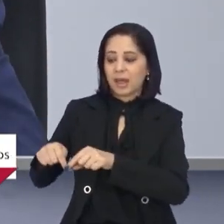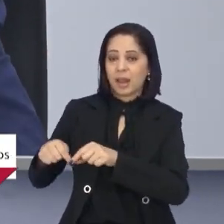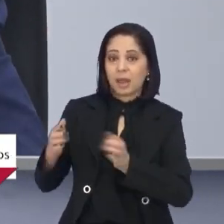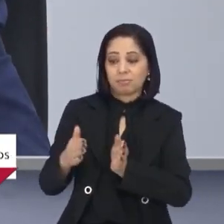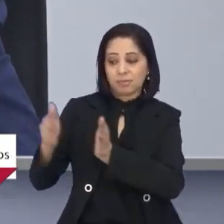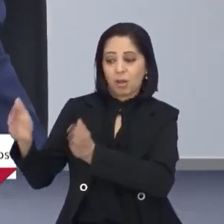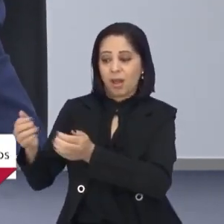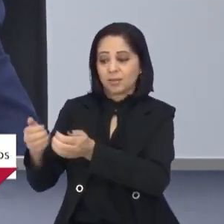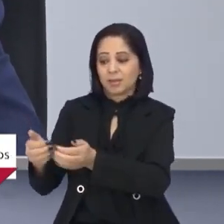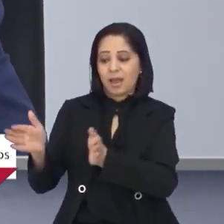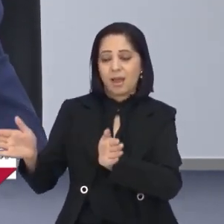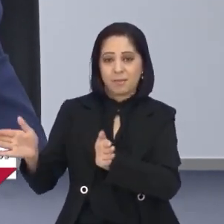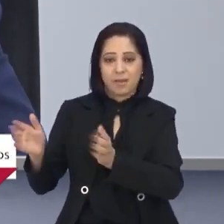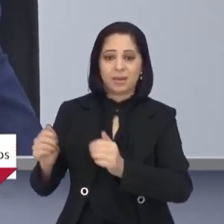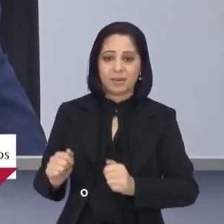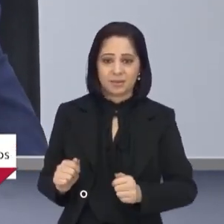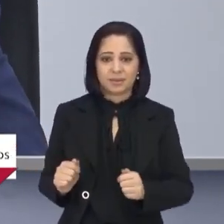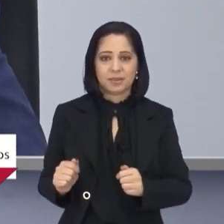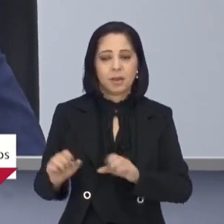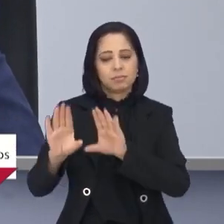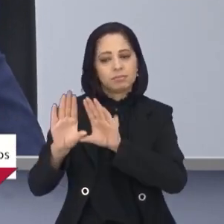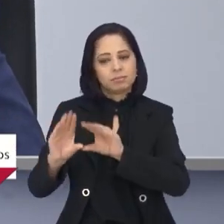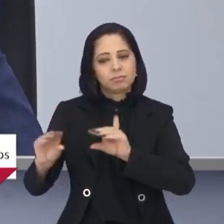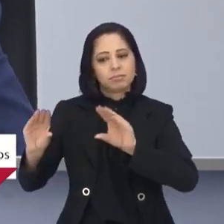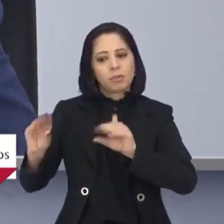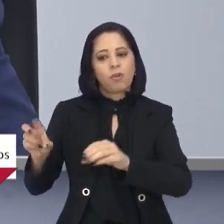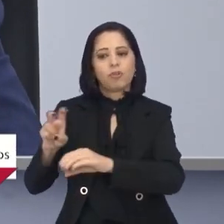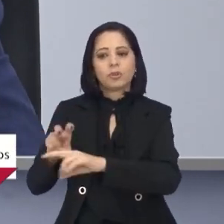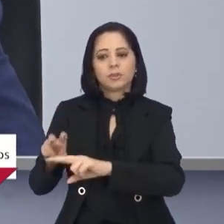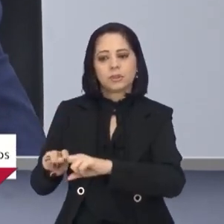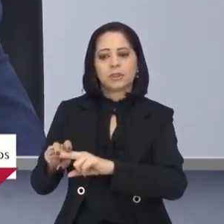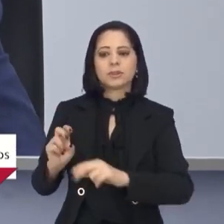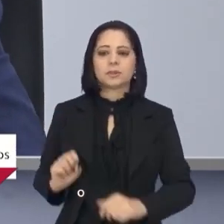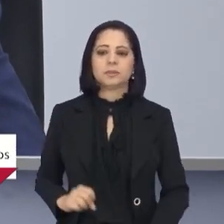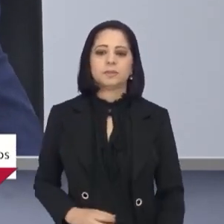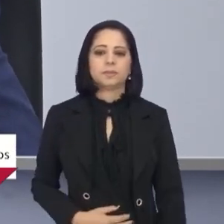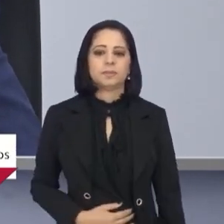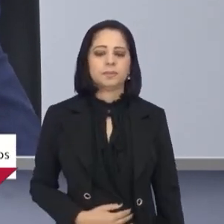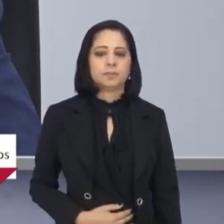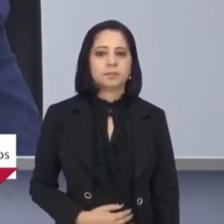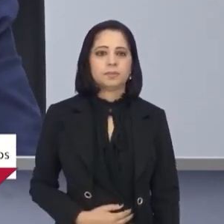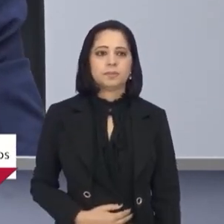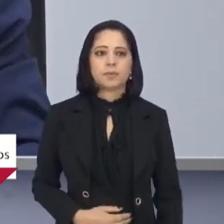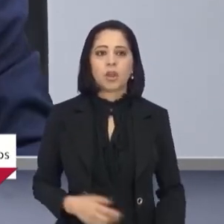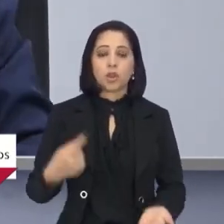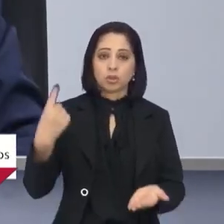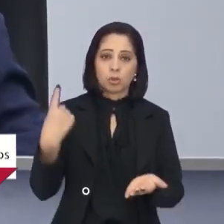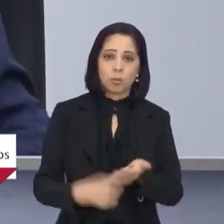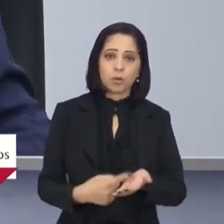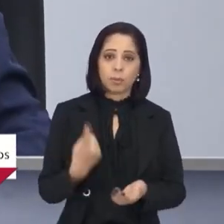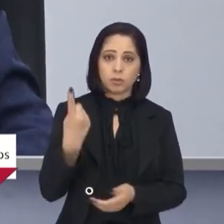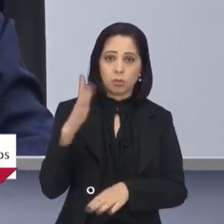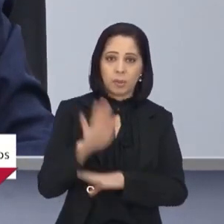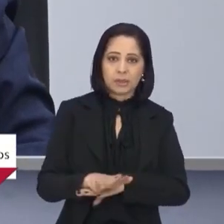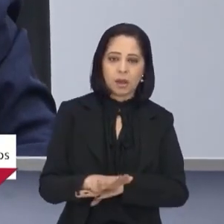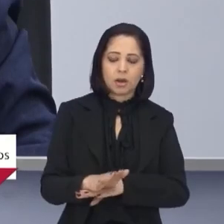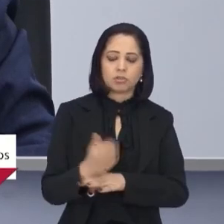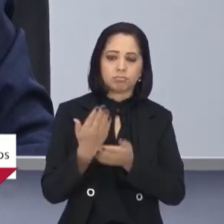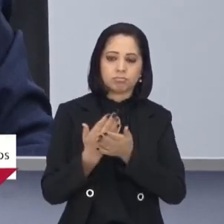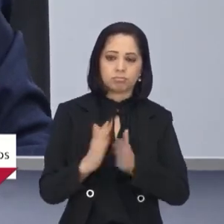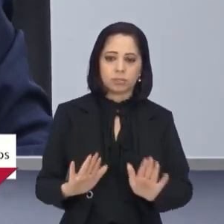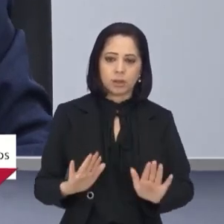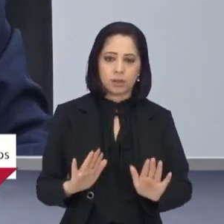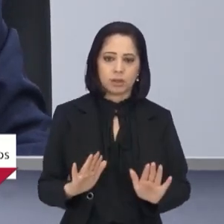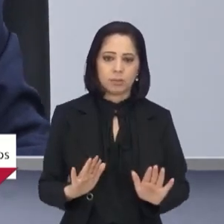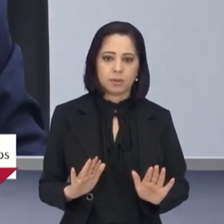poder receber as pessoas com mais conforto para participar do evento Então fica aqui o compromisso de às 13 horas a gente terminar não